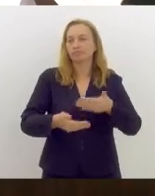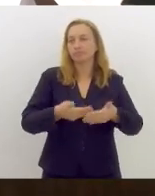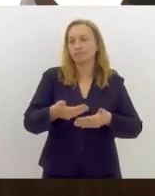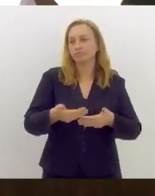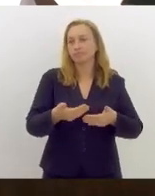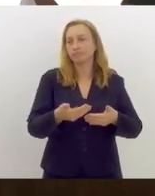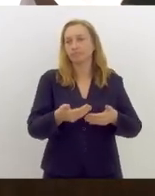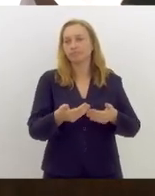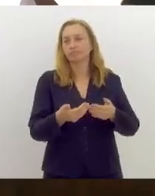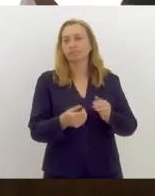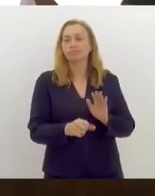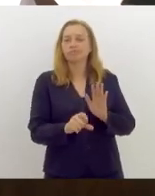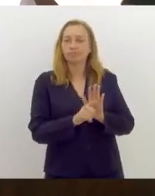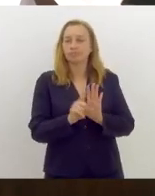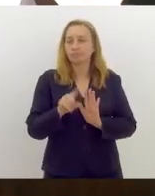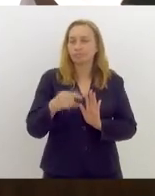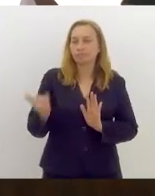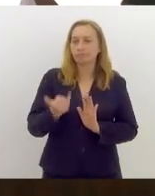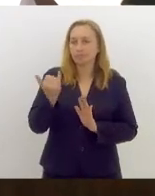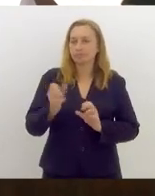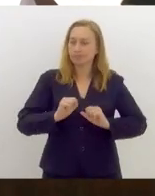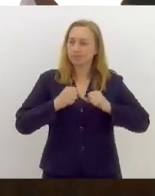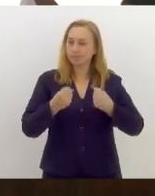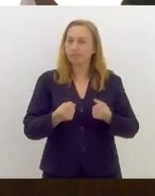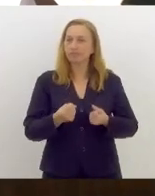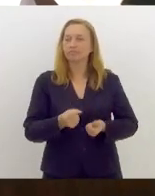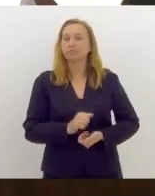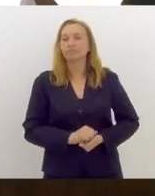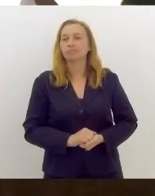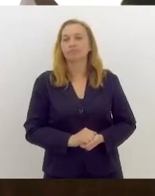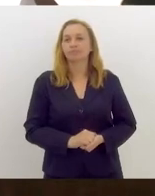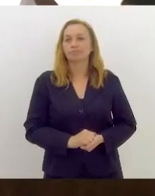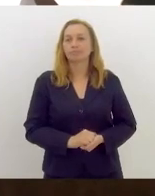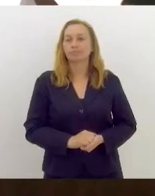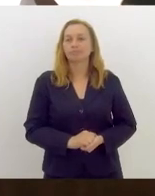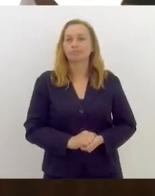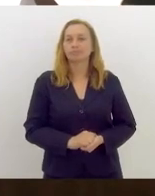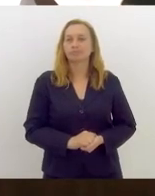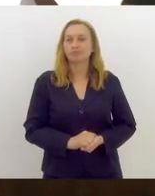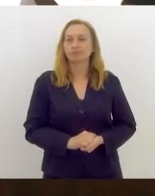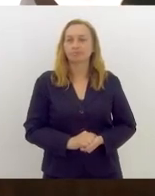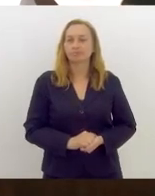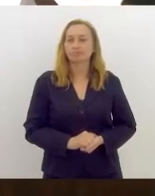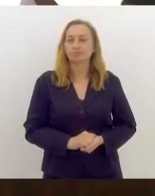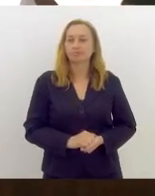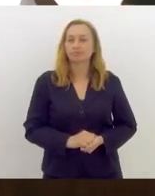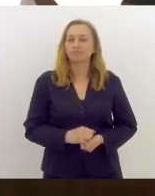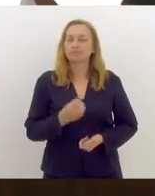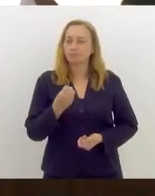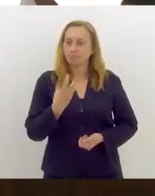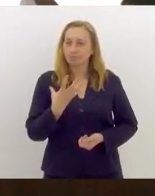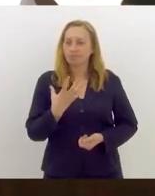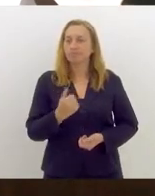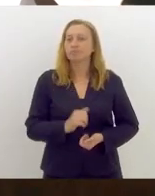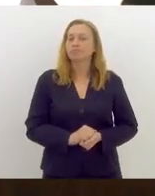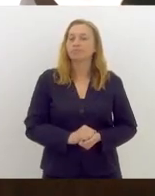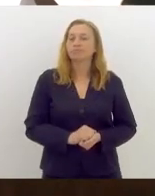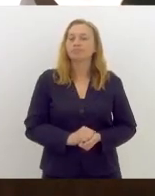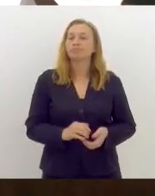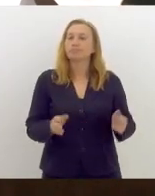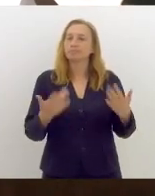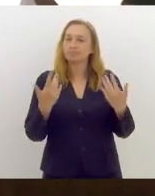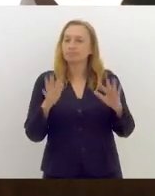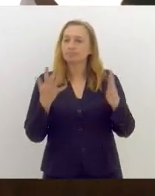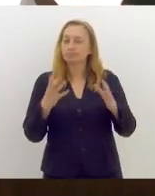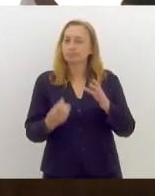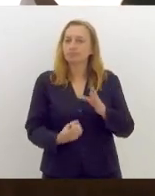isso é importante isso tem que ser fortalecido e isso oxigena O parlamento e parabéns também aos autores